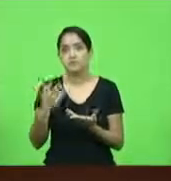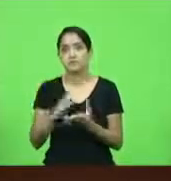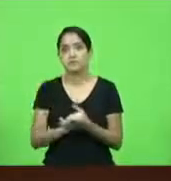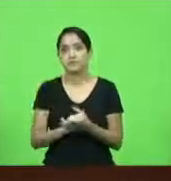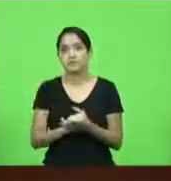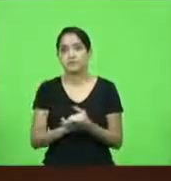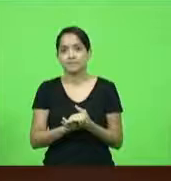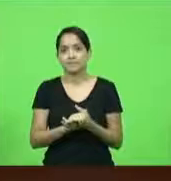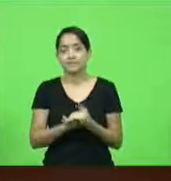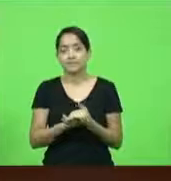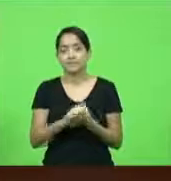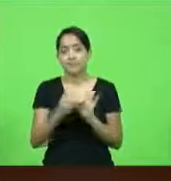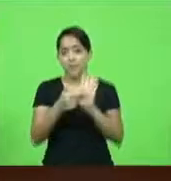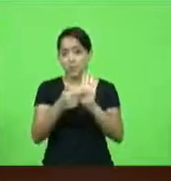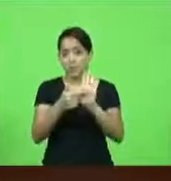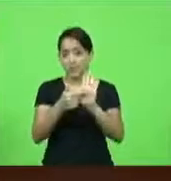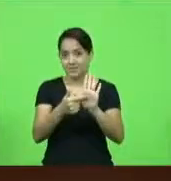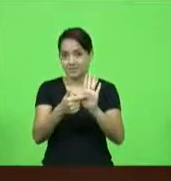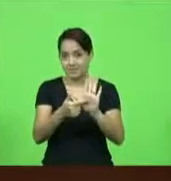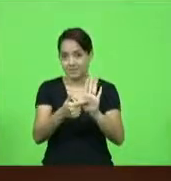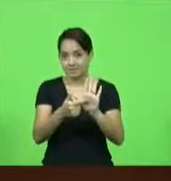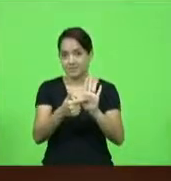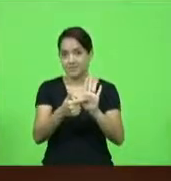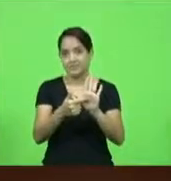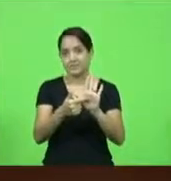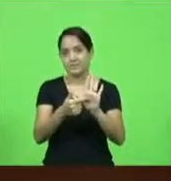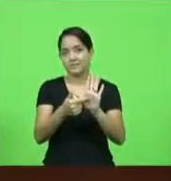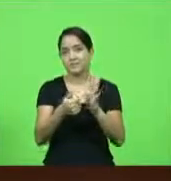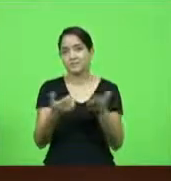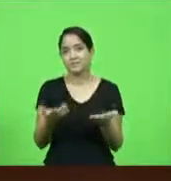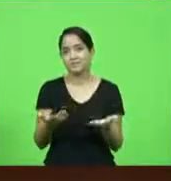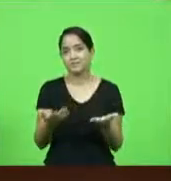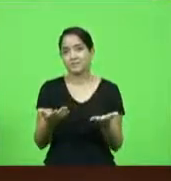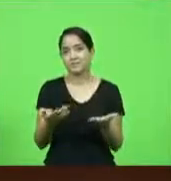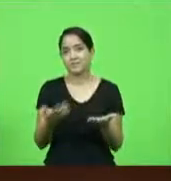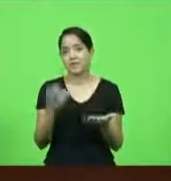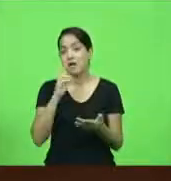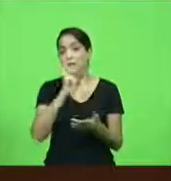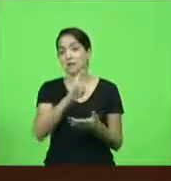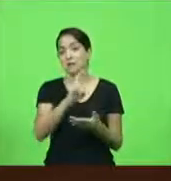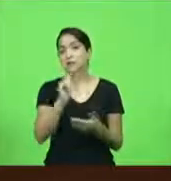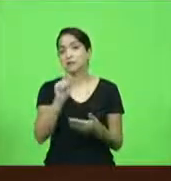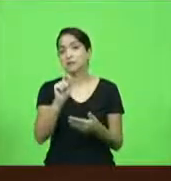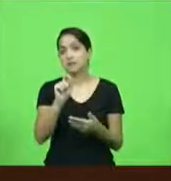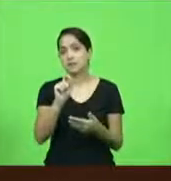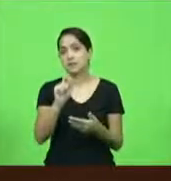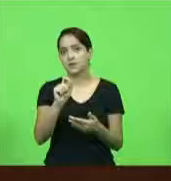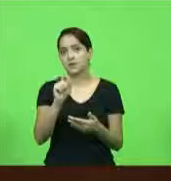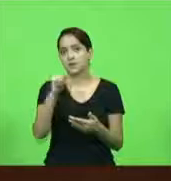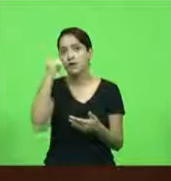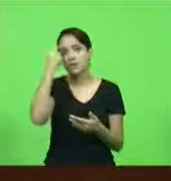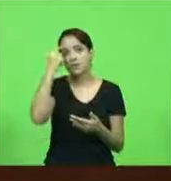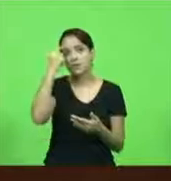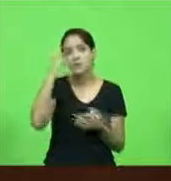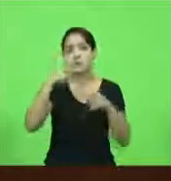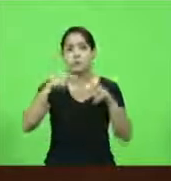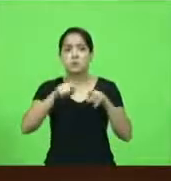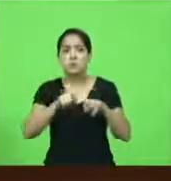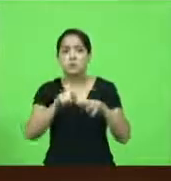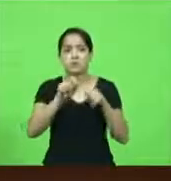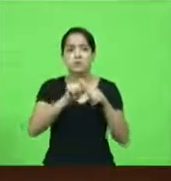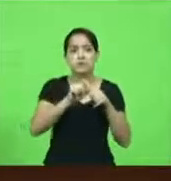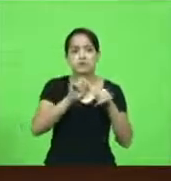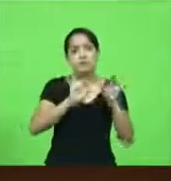em frente da sua casa, a resposta do governo é: estamos pensando um convênio, vamos fazer um convênio,